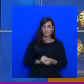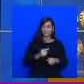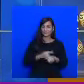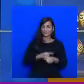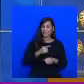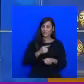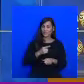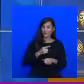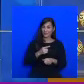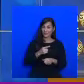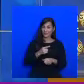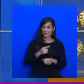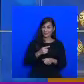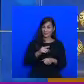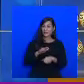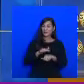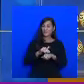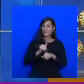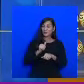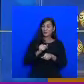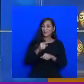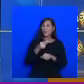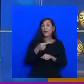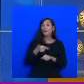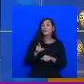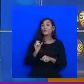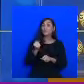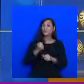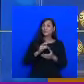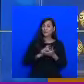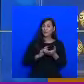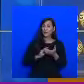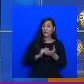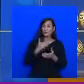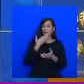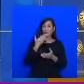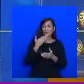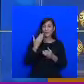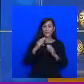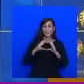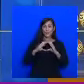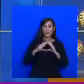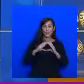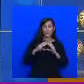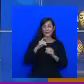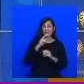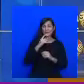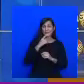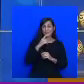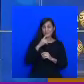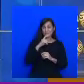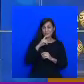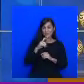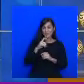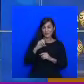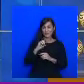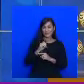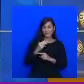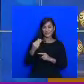E agora vamos chamar o 15º e último número da Loto Fácil. Bola verde, número 03.